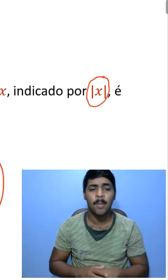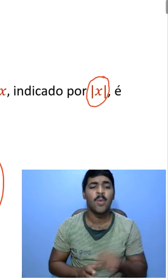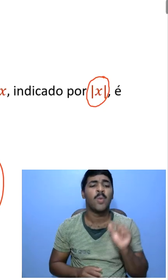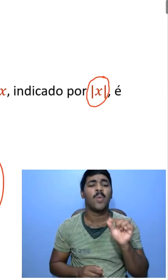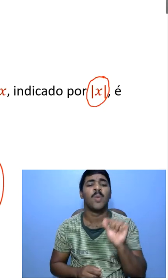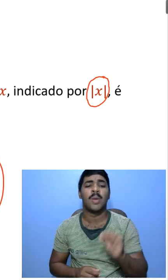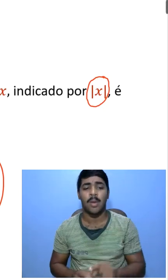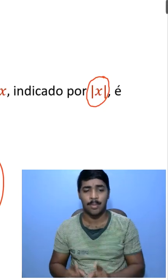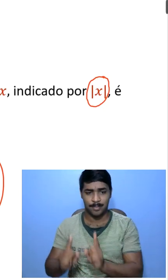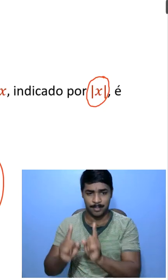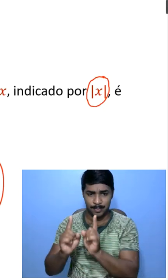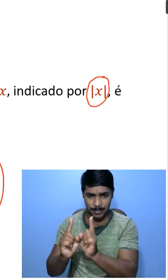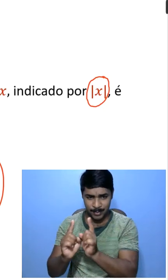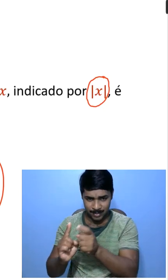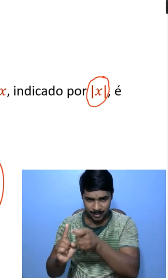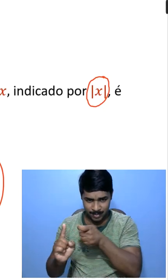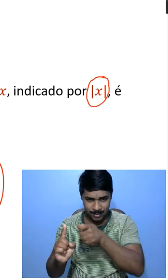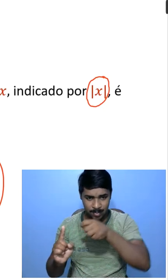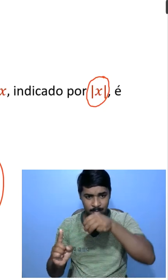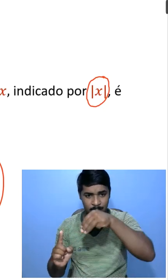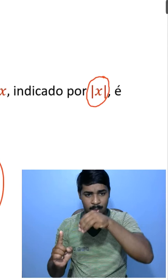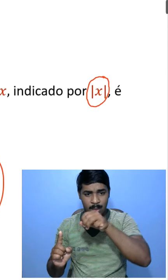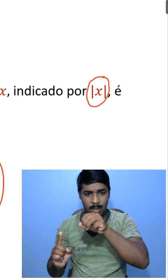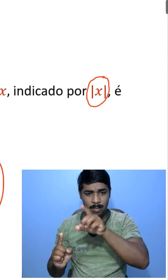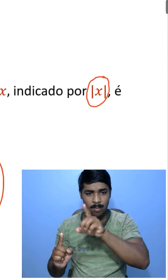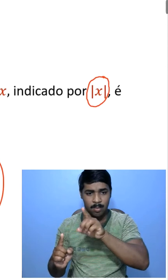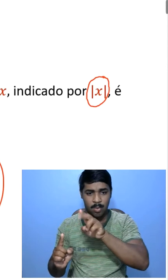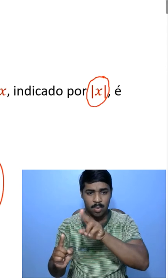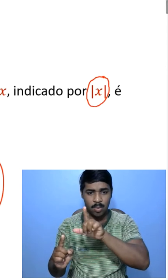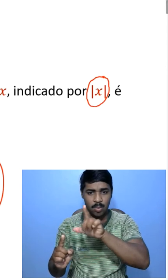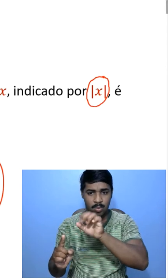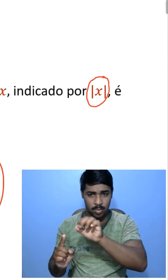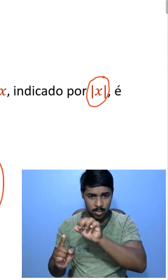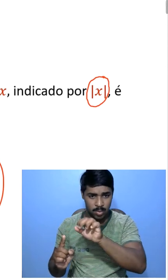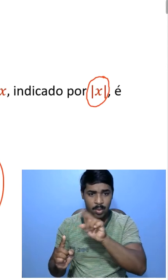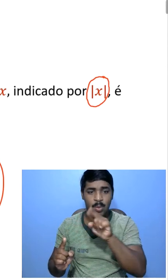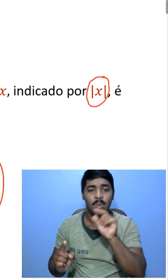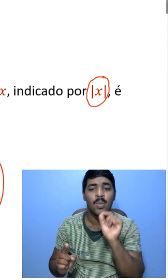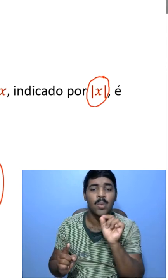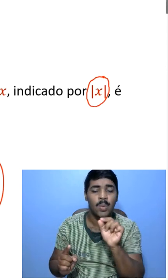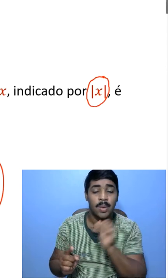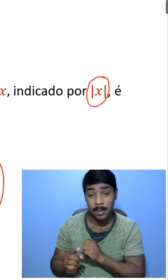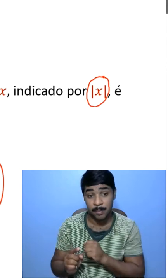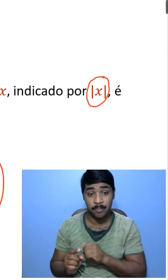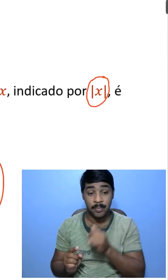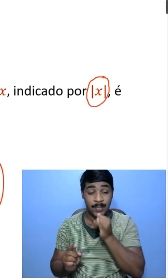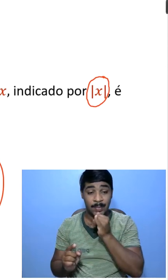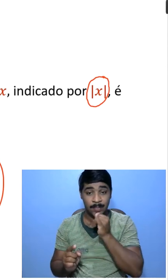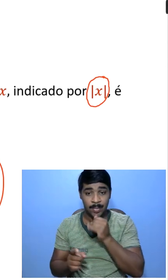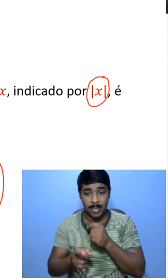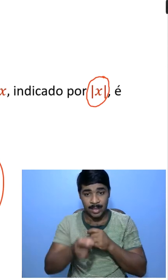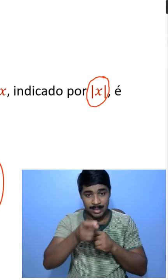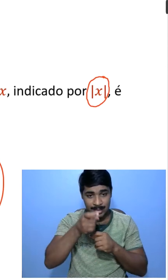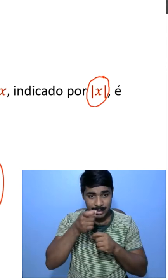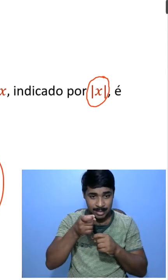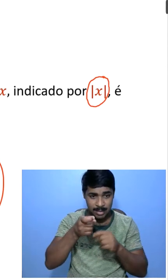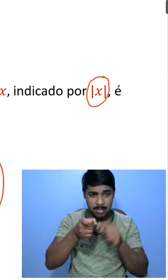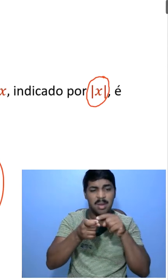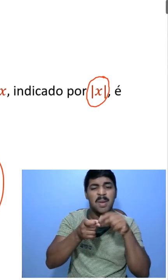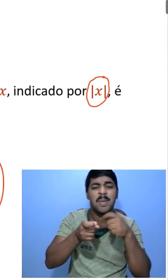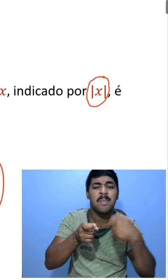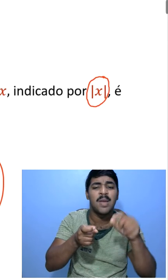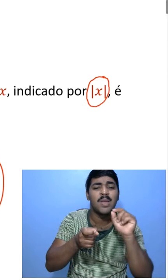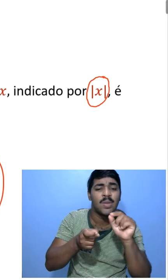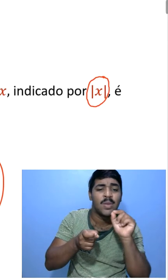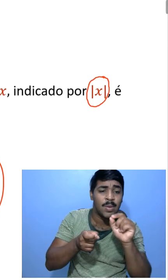o módulo de x, ele é igual ao x se o x for maior ou igual a zero, ou ele é igual ao menos x se o